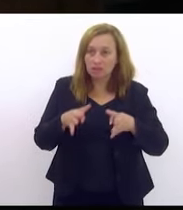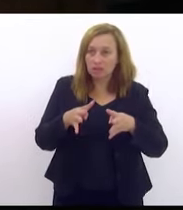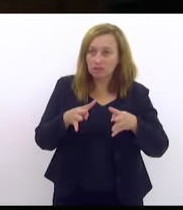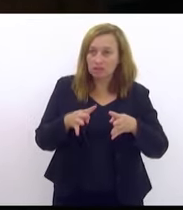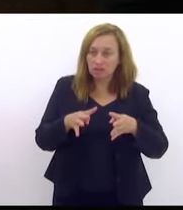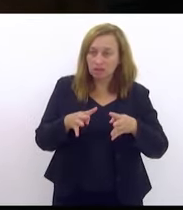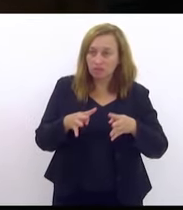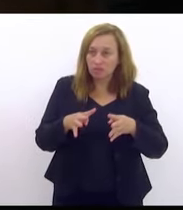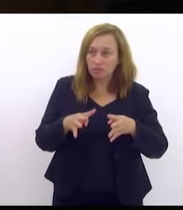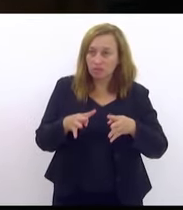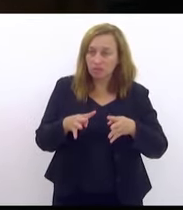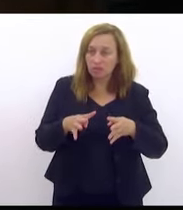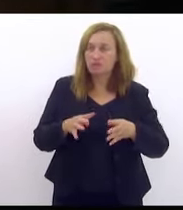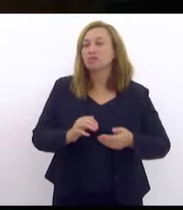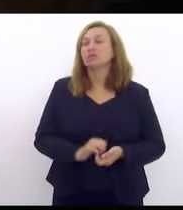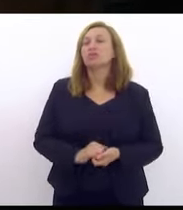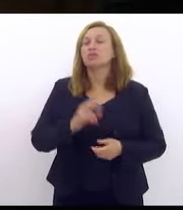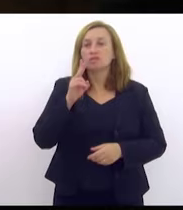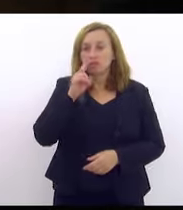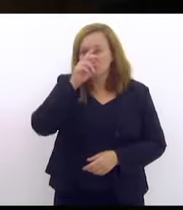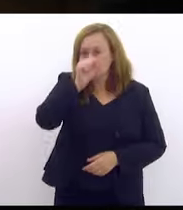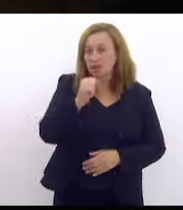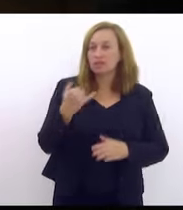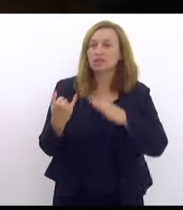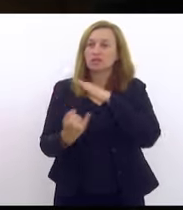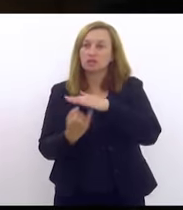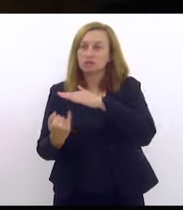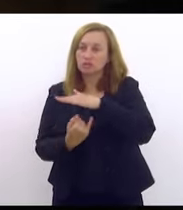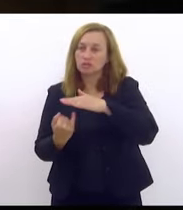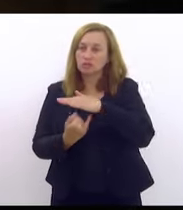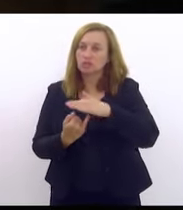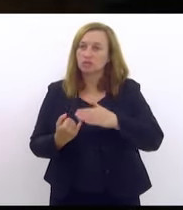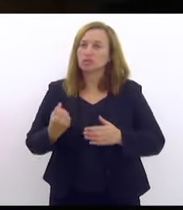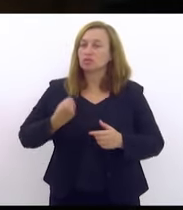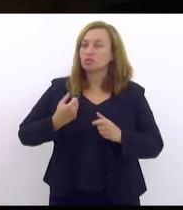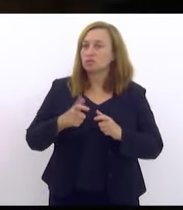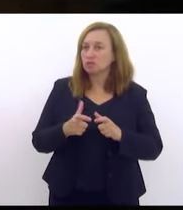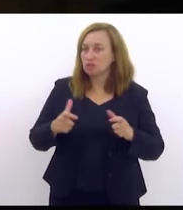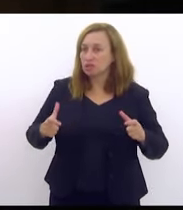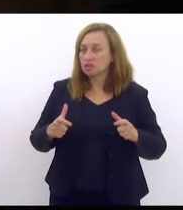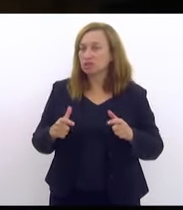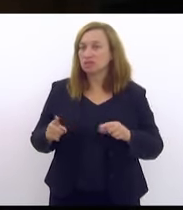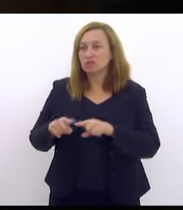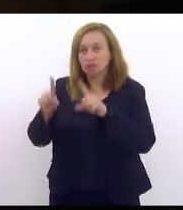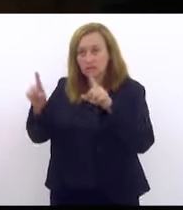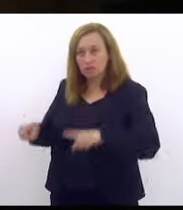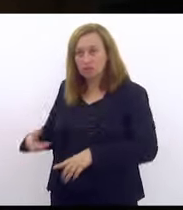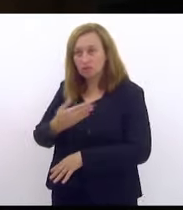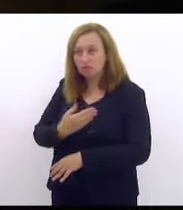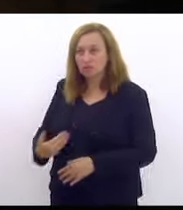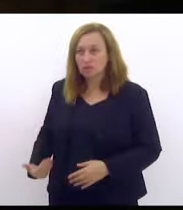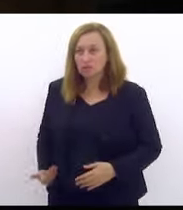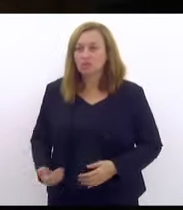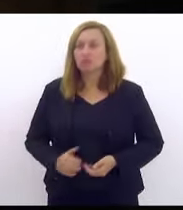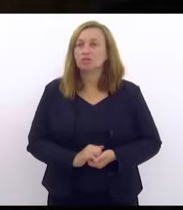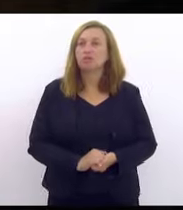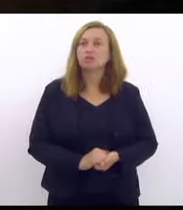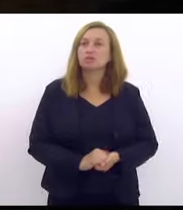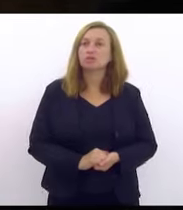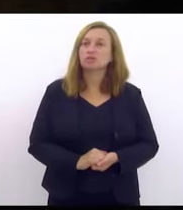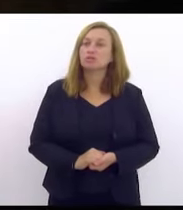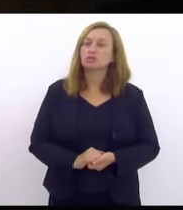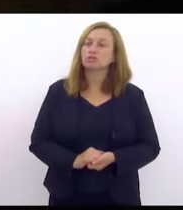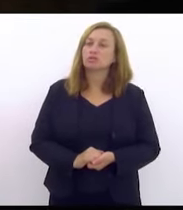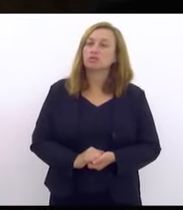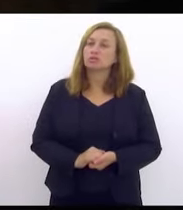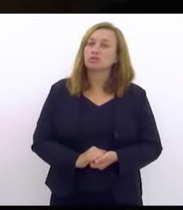mesmo bem-estar social humano, fortalecendo as instituições, aumentando o número de servidores, robustecendo a máquina pública para que